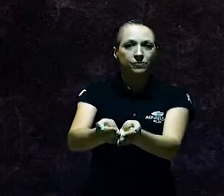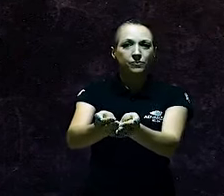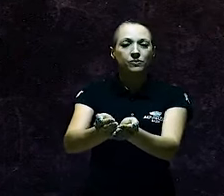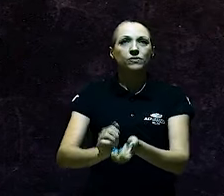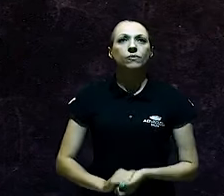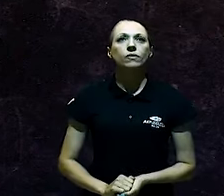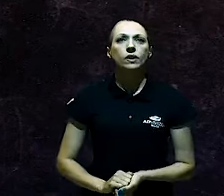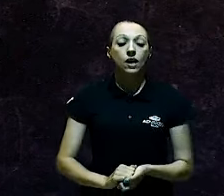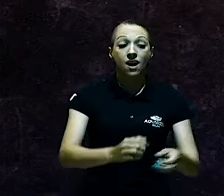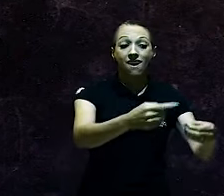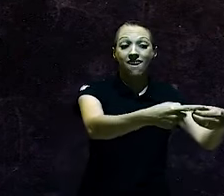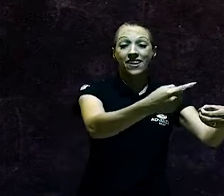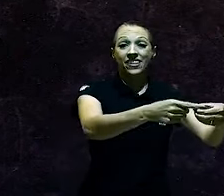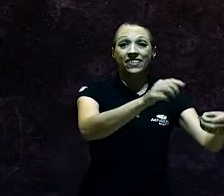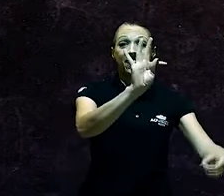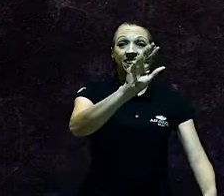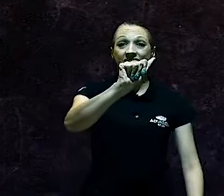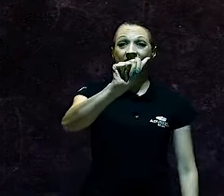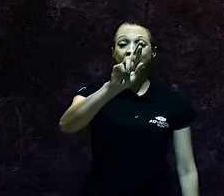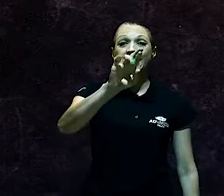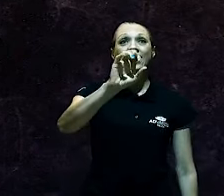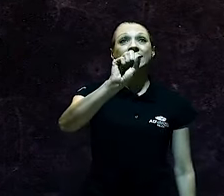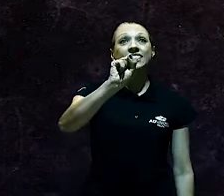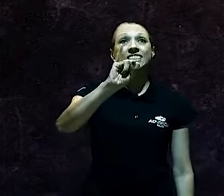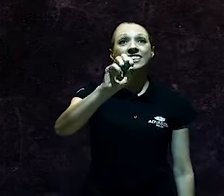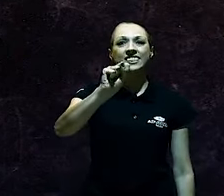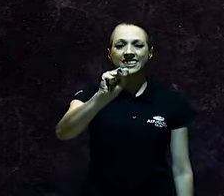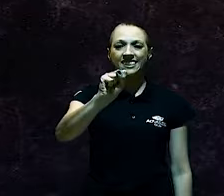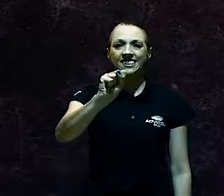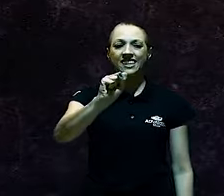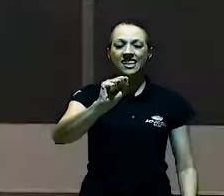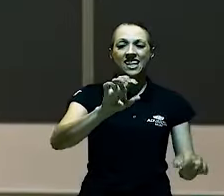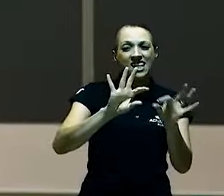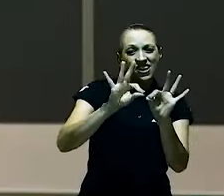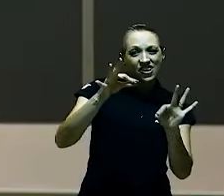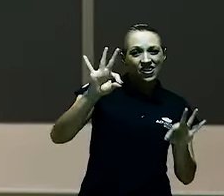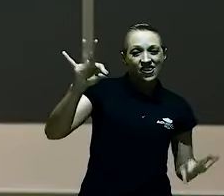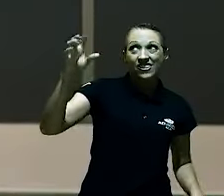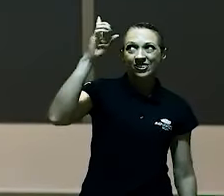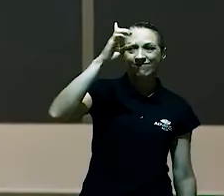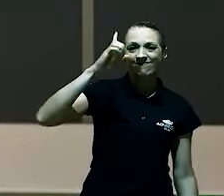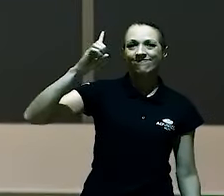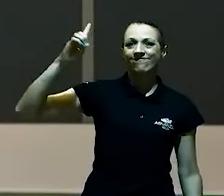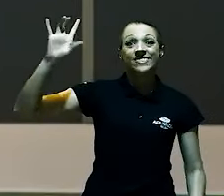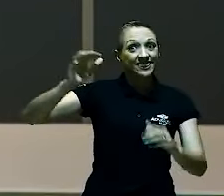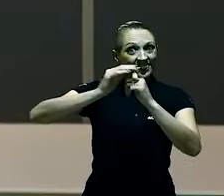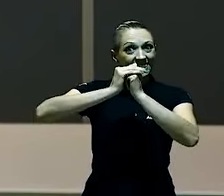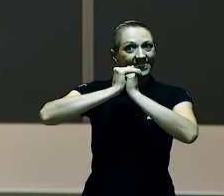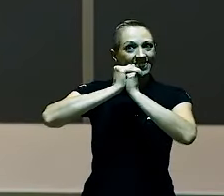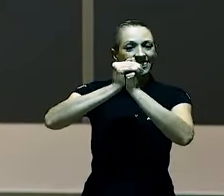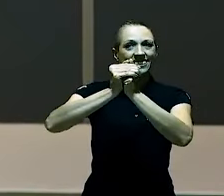para Tarsis, para longe da presença do Senhor. Amém? Amém, irmãos?